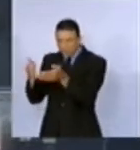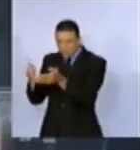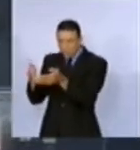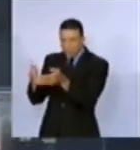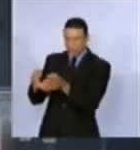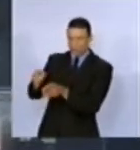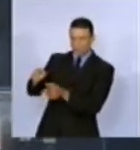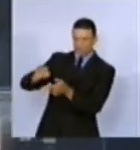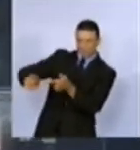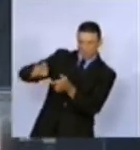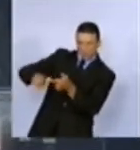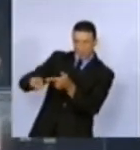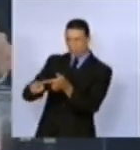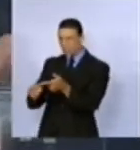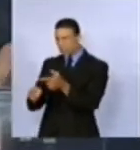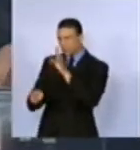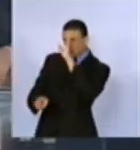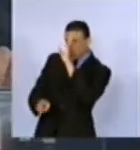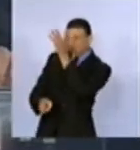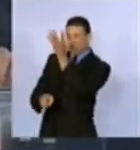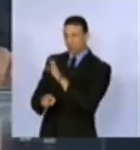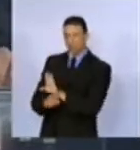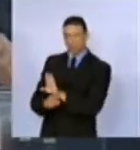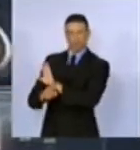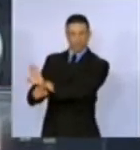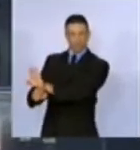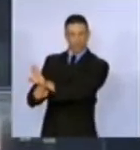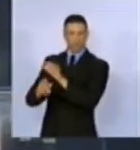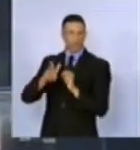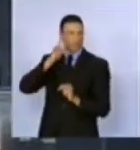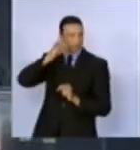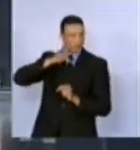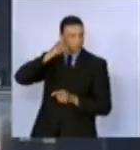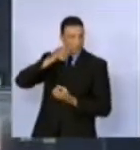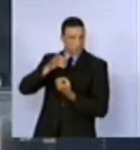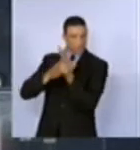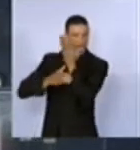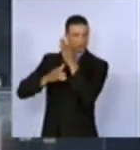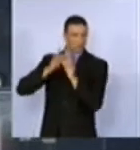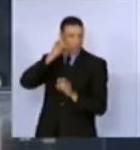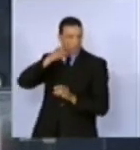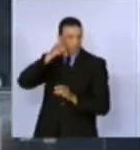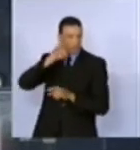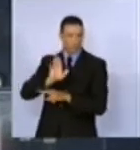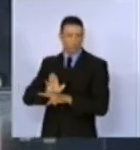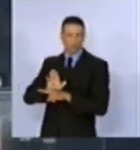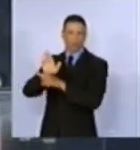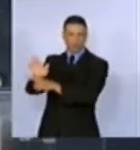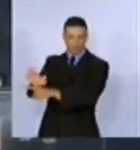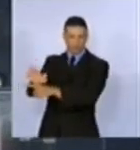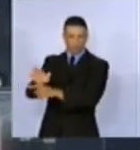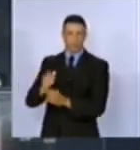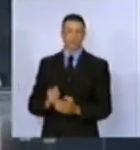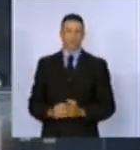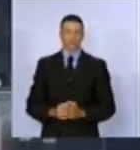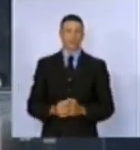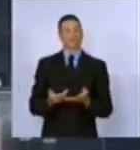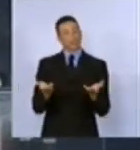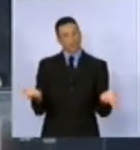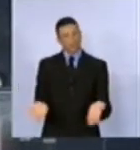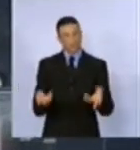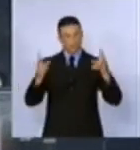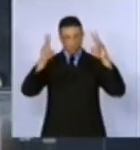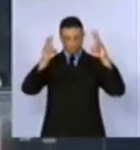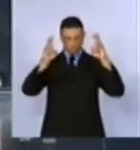as dificuldades EA partir desse entendimento formular é política um instrumento superação Então essa vai ser um pouco a linha